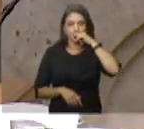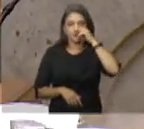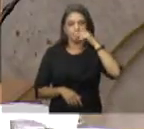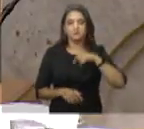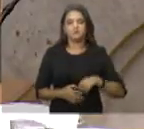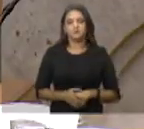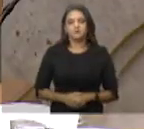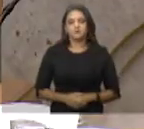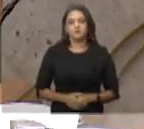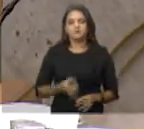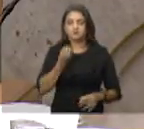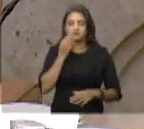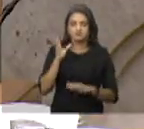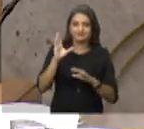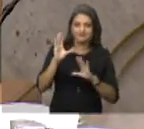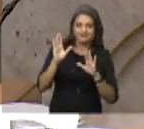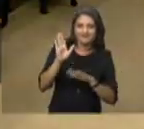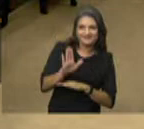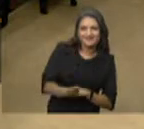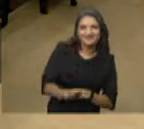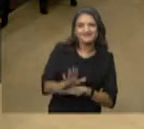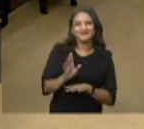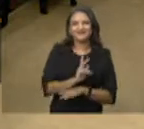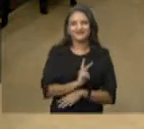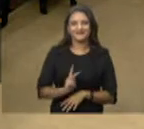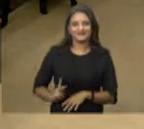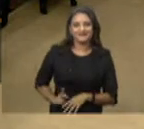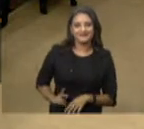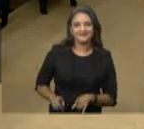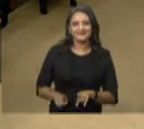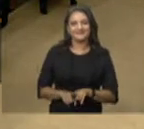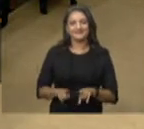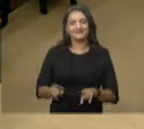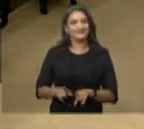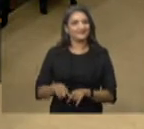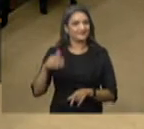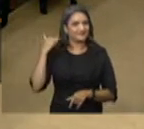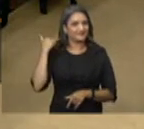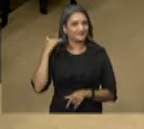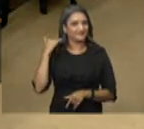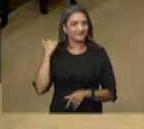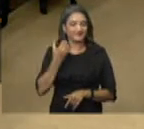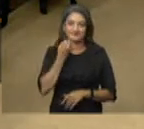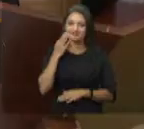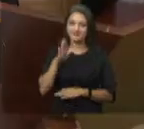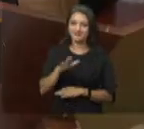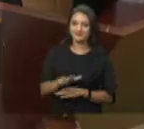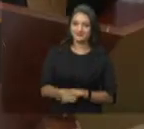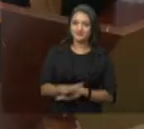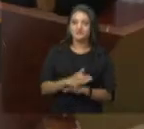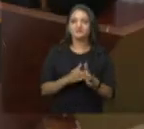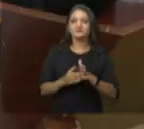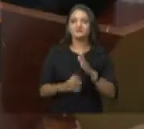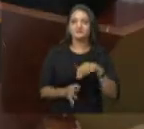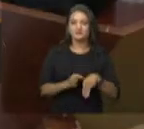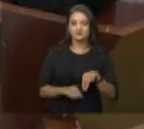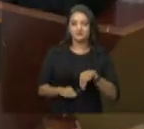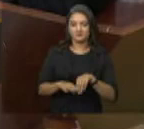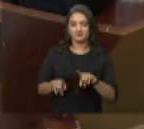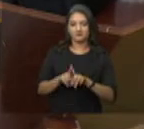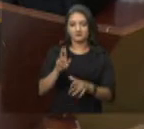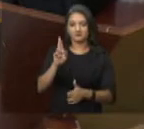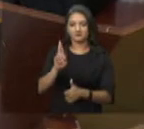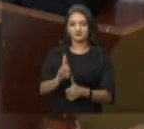Presidente Boa tarde senhora ministra Cármen Lúcia senhores ministros senhor Procurador